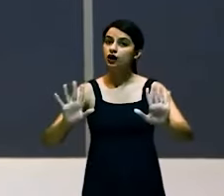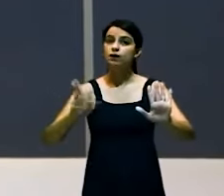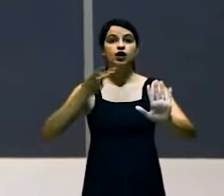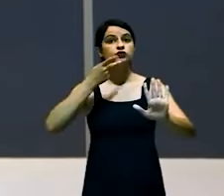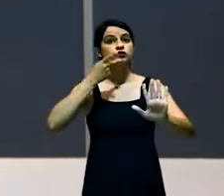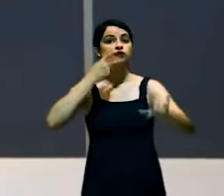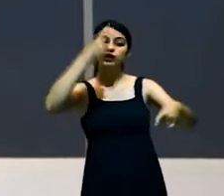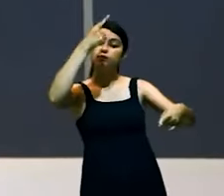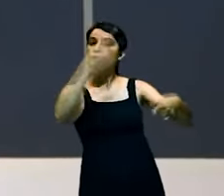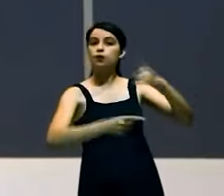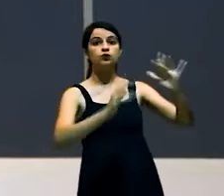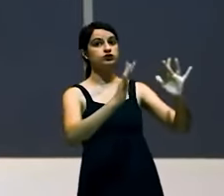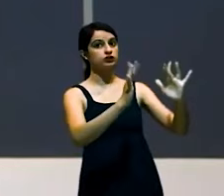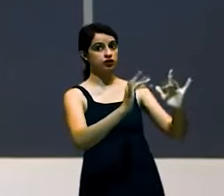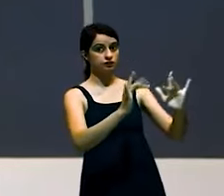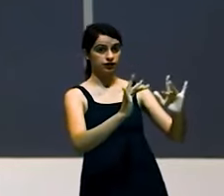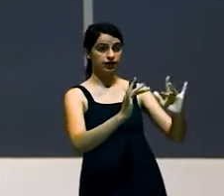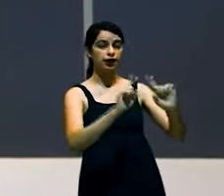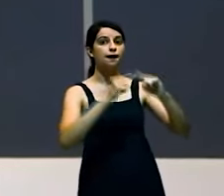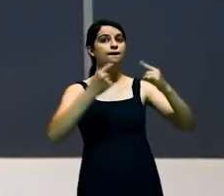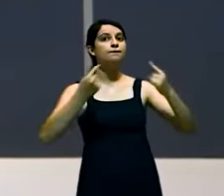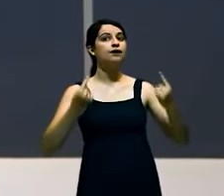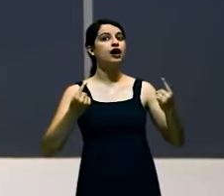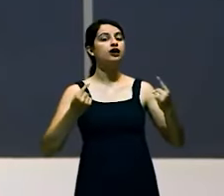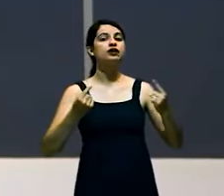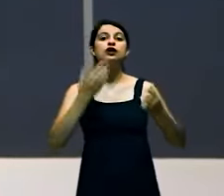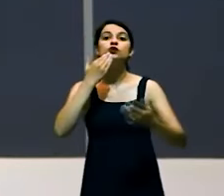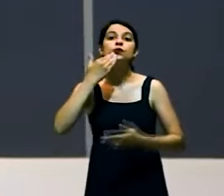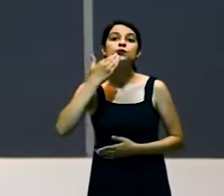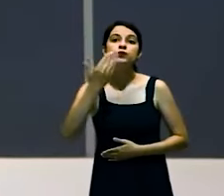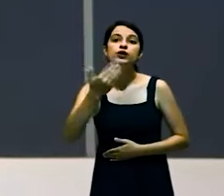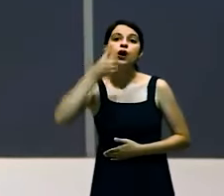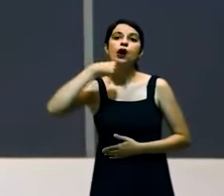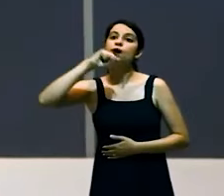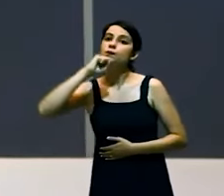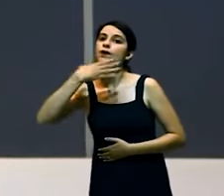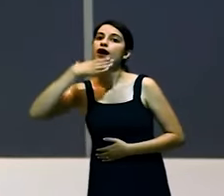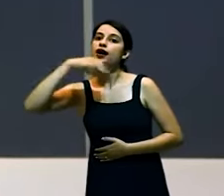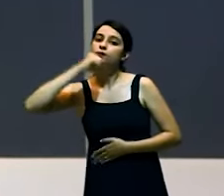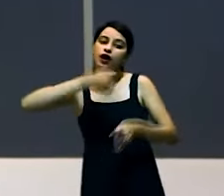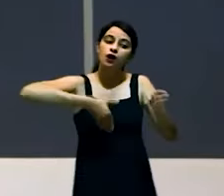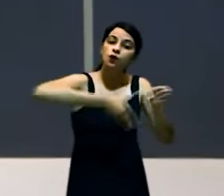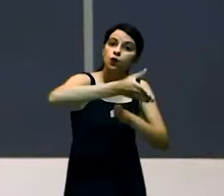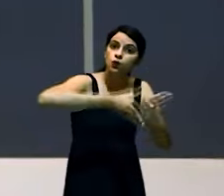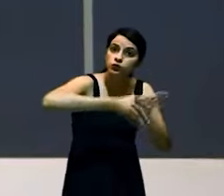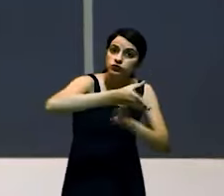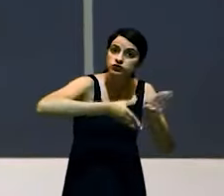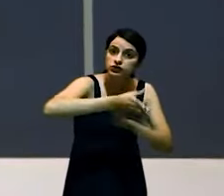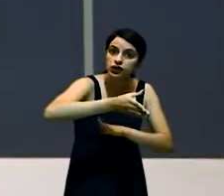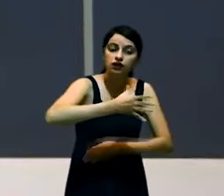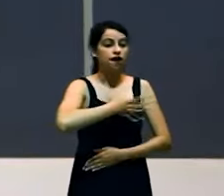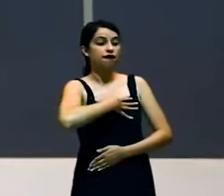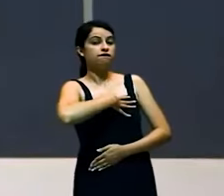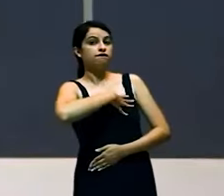não namorar. Eu estou dizendo para você aconselhar e dizer: meu filho, minha filha, tem lugar